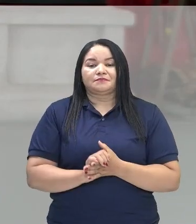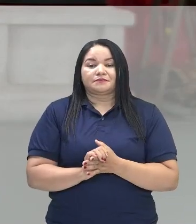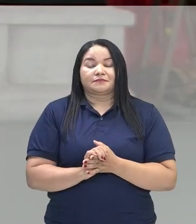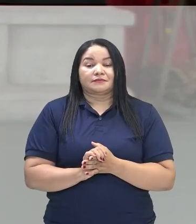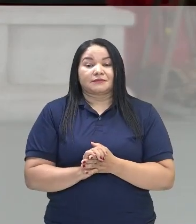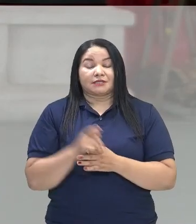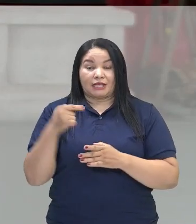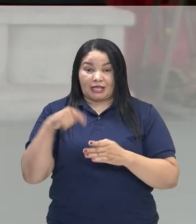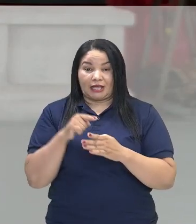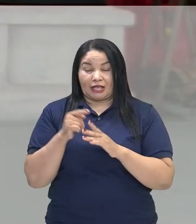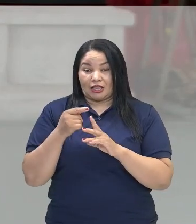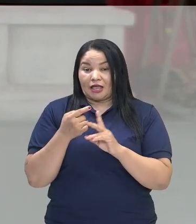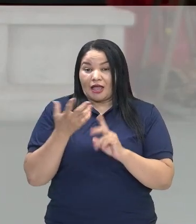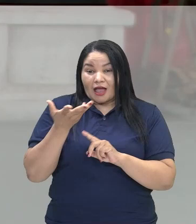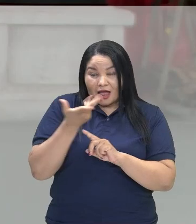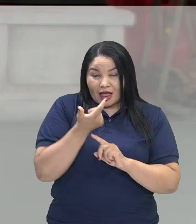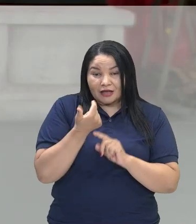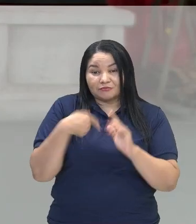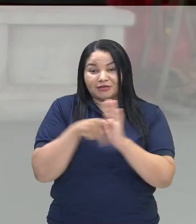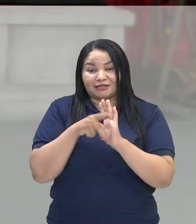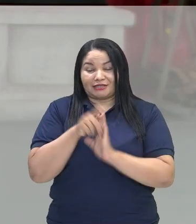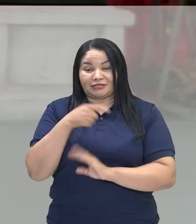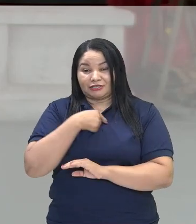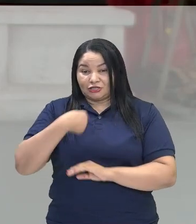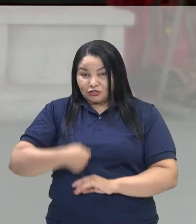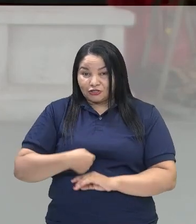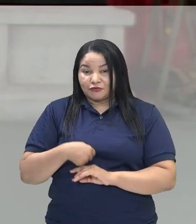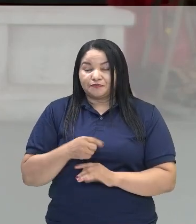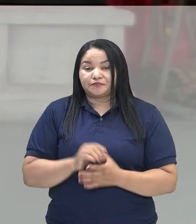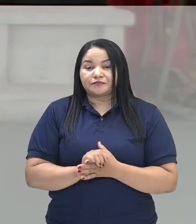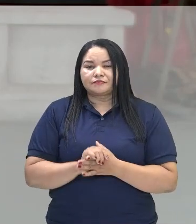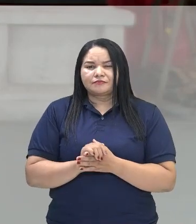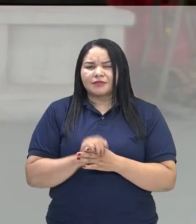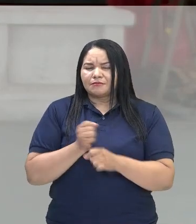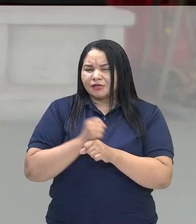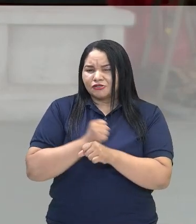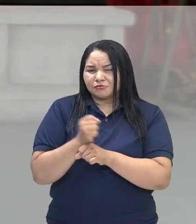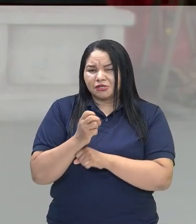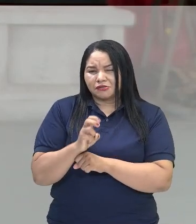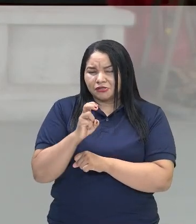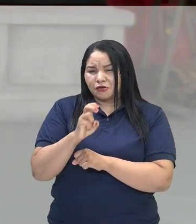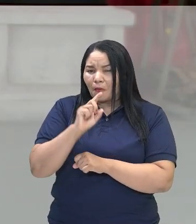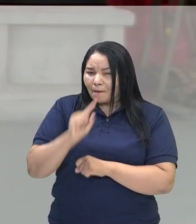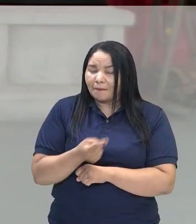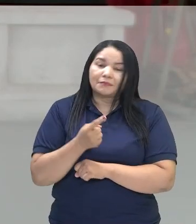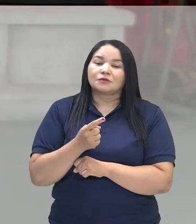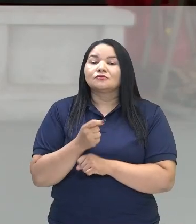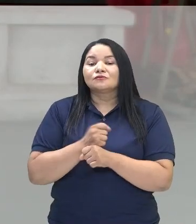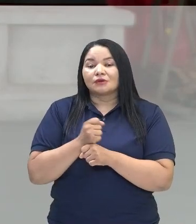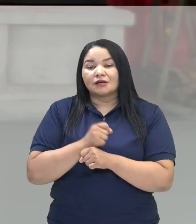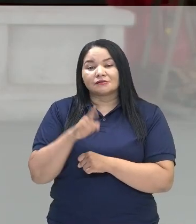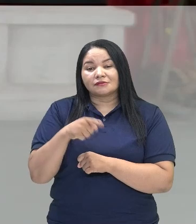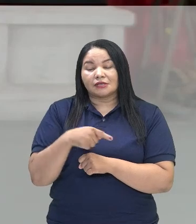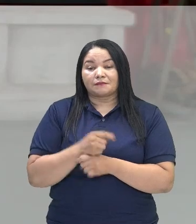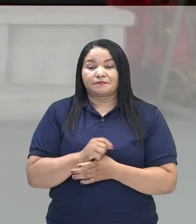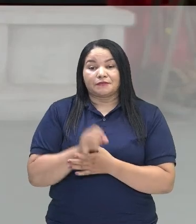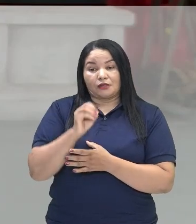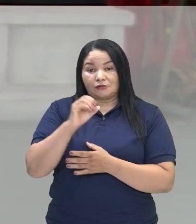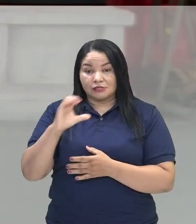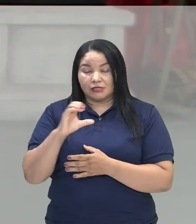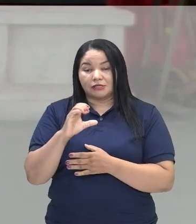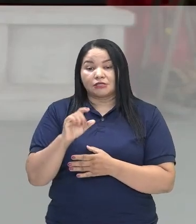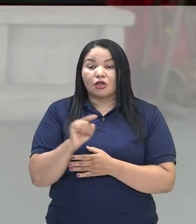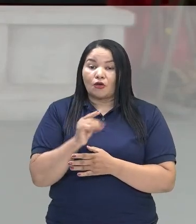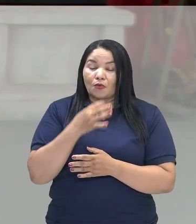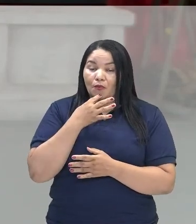ele é uma arte marcial chinesa que tem mais de 5.000 anos, alguns sistemas, e que no Ocidente a gente conhece como Kung